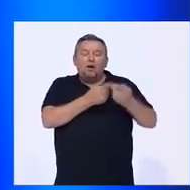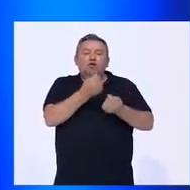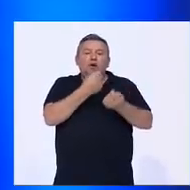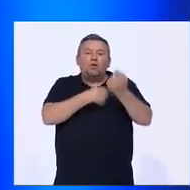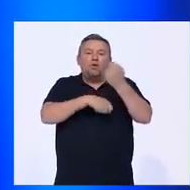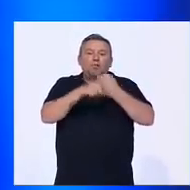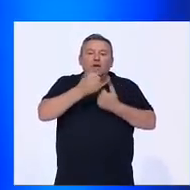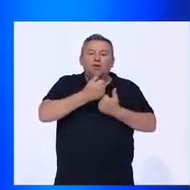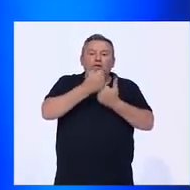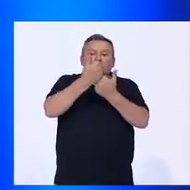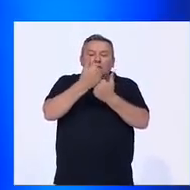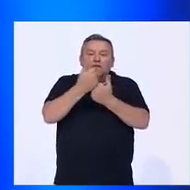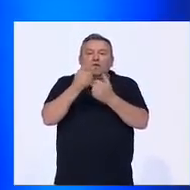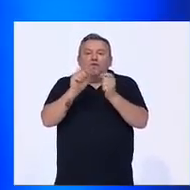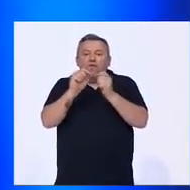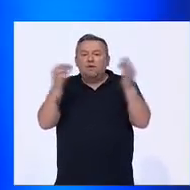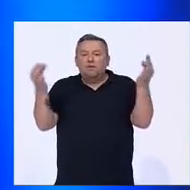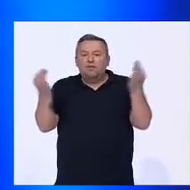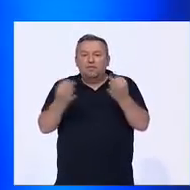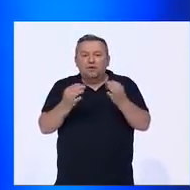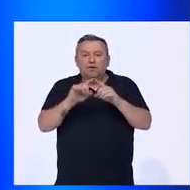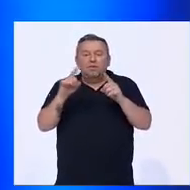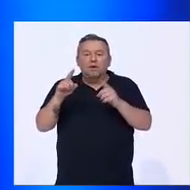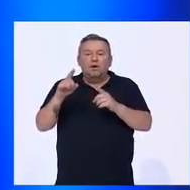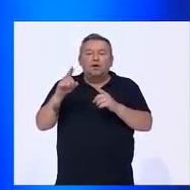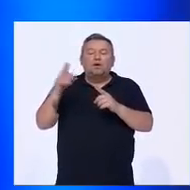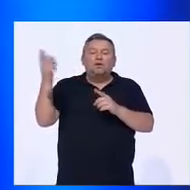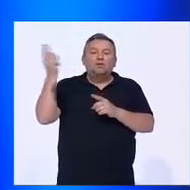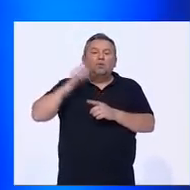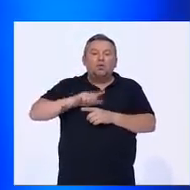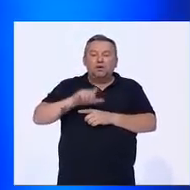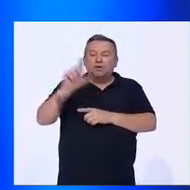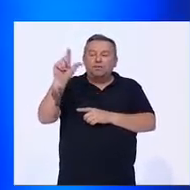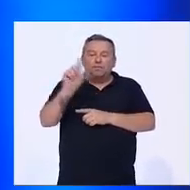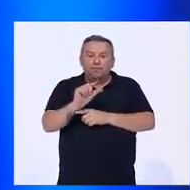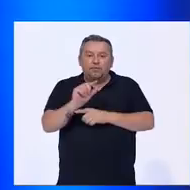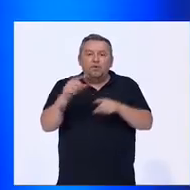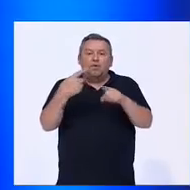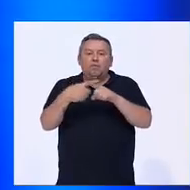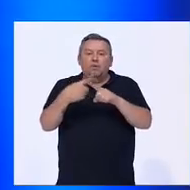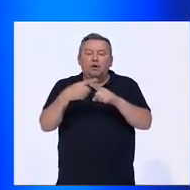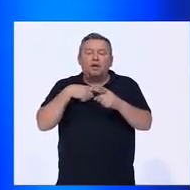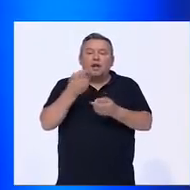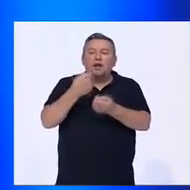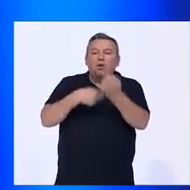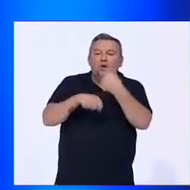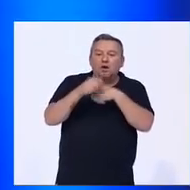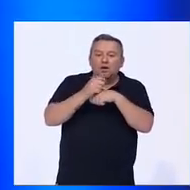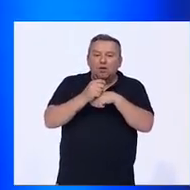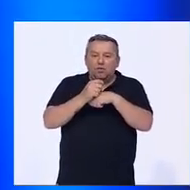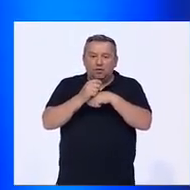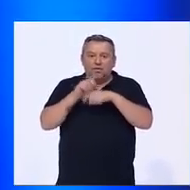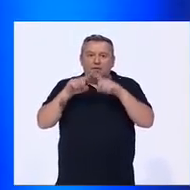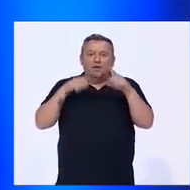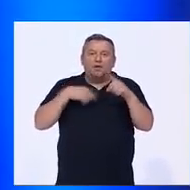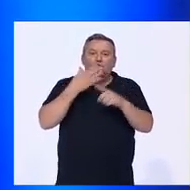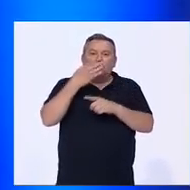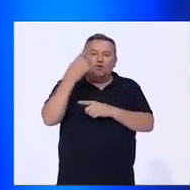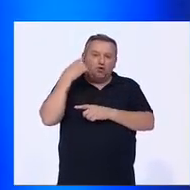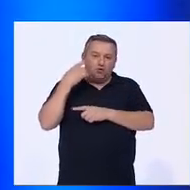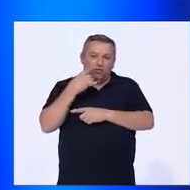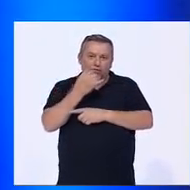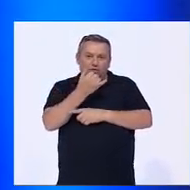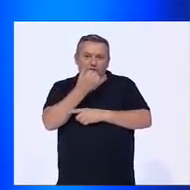que tinham vencidos e o presidente Alckmin tratou de reduzir inclusive o preço do pedágio na renegociação, ou seja, fazendo mais exigências porque